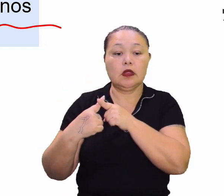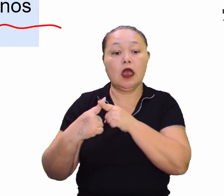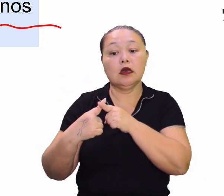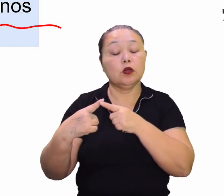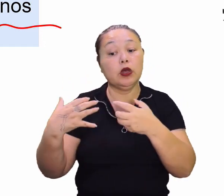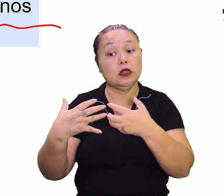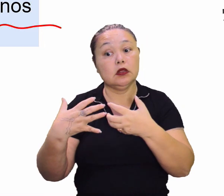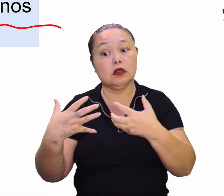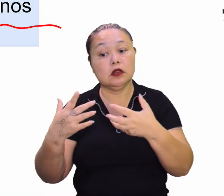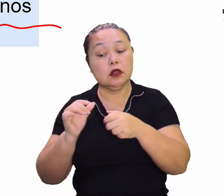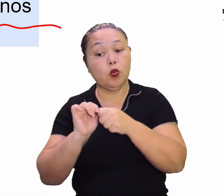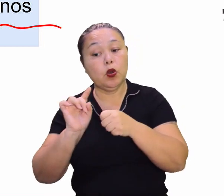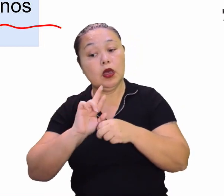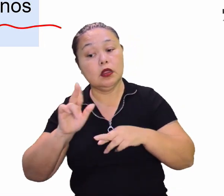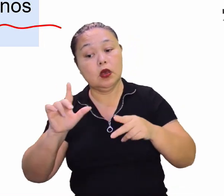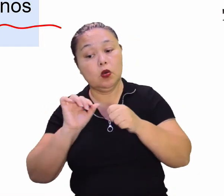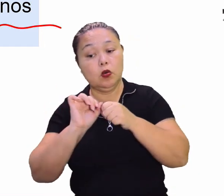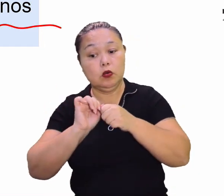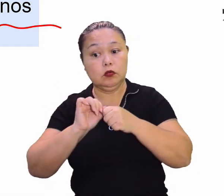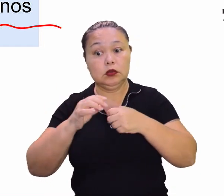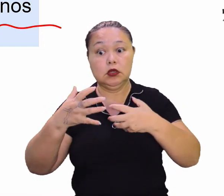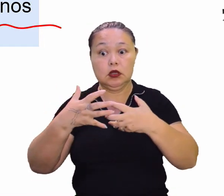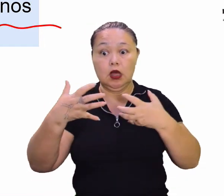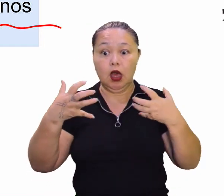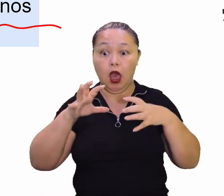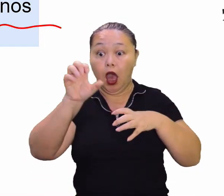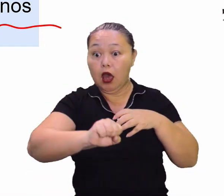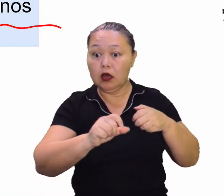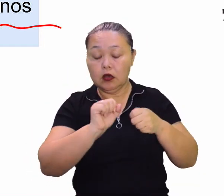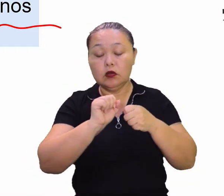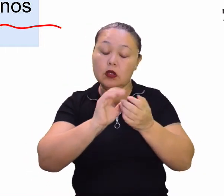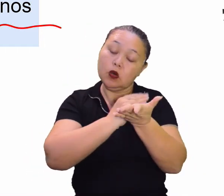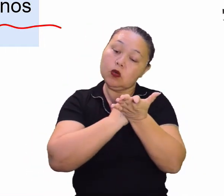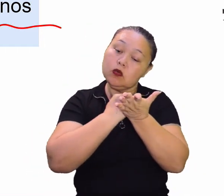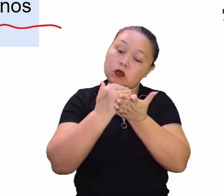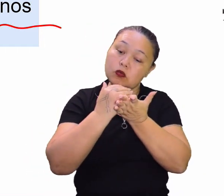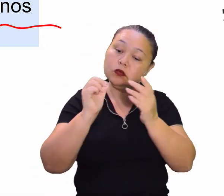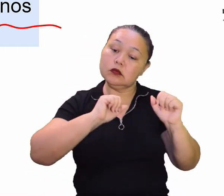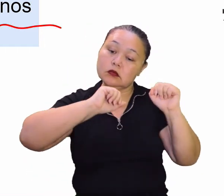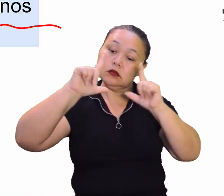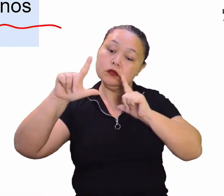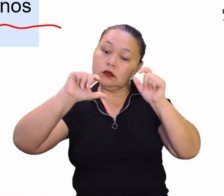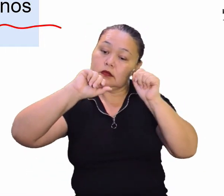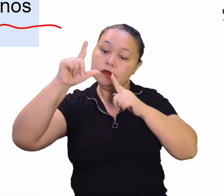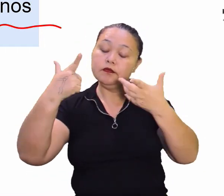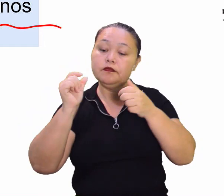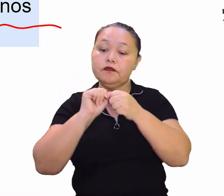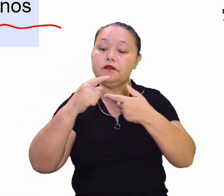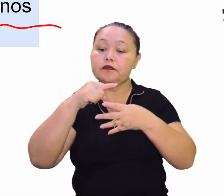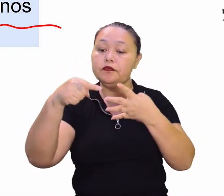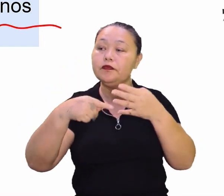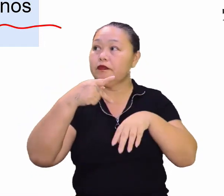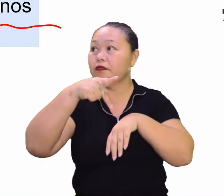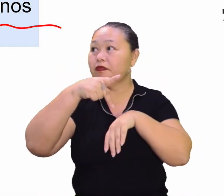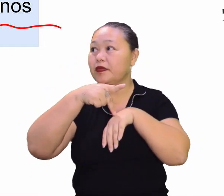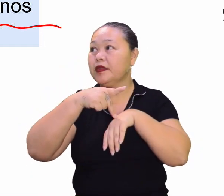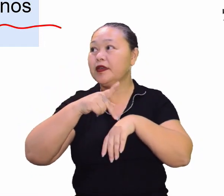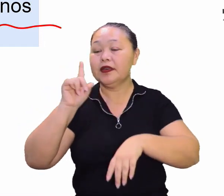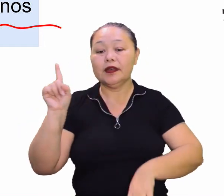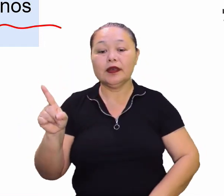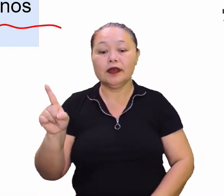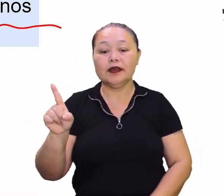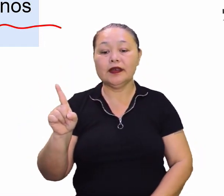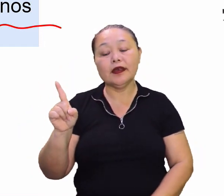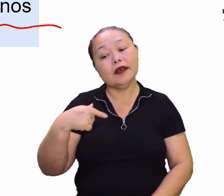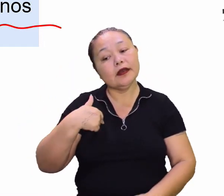tão agressivo, Rogério, Se como compara... aqueles do começo do slide da aula sobre os tigres asiáticos. Muito bem. Eles ainda